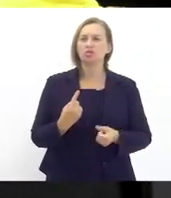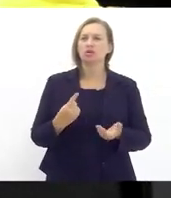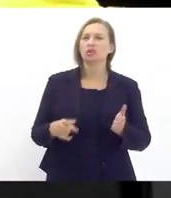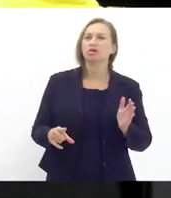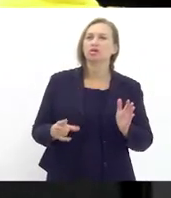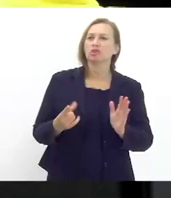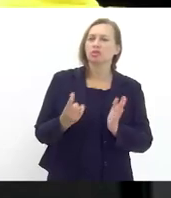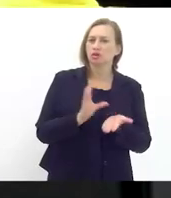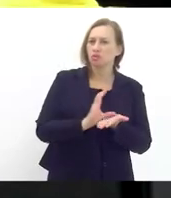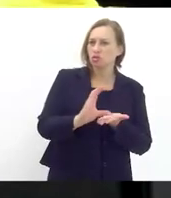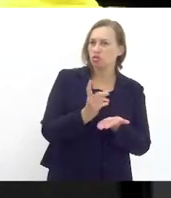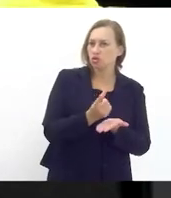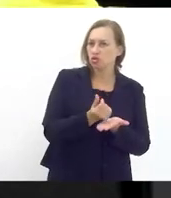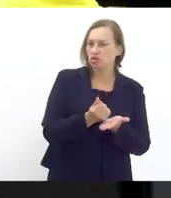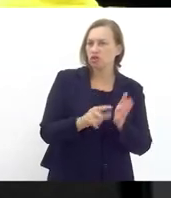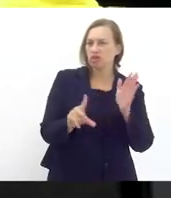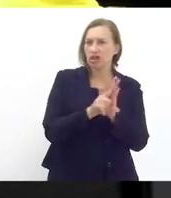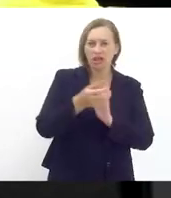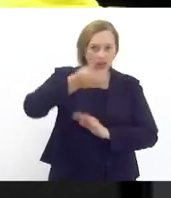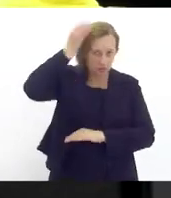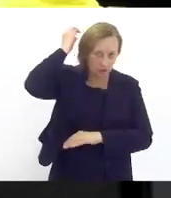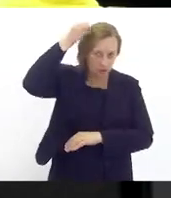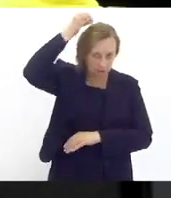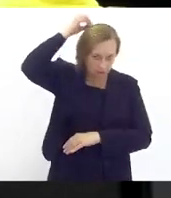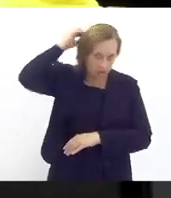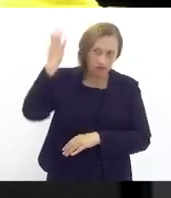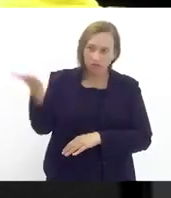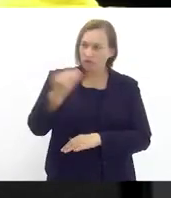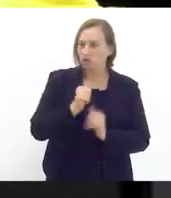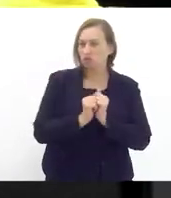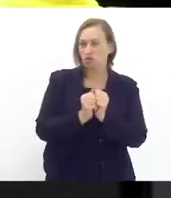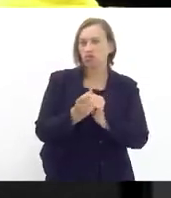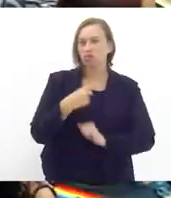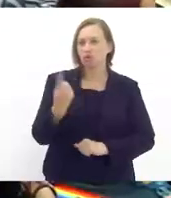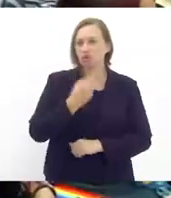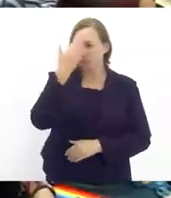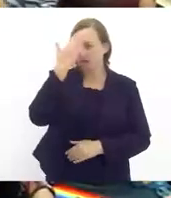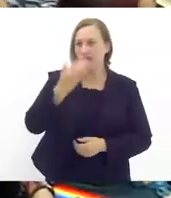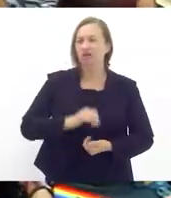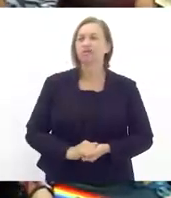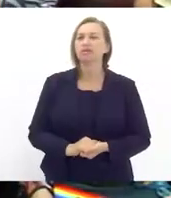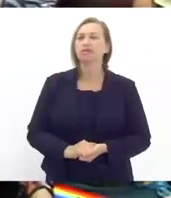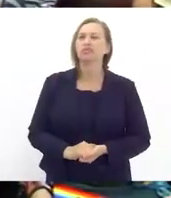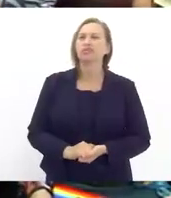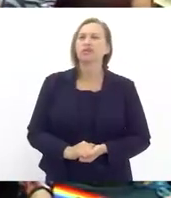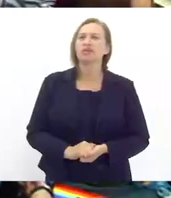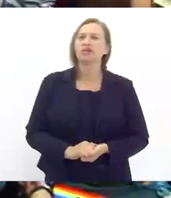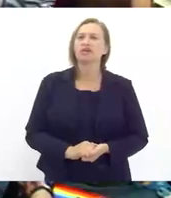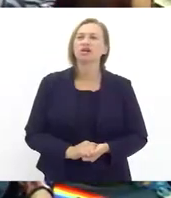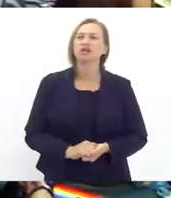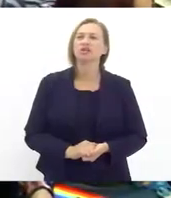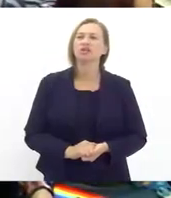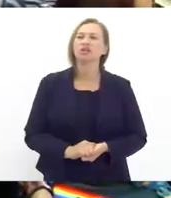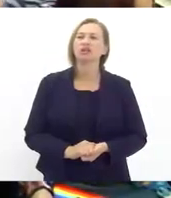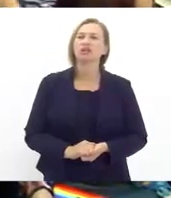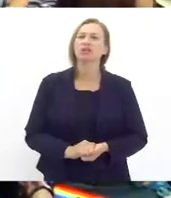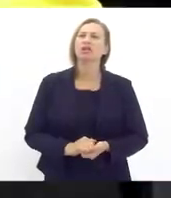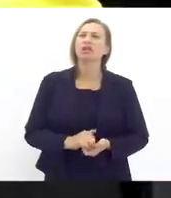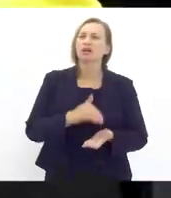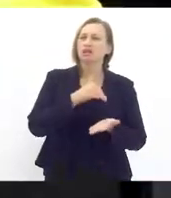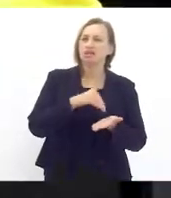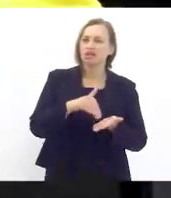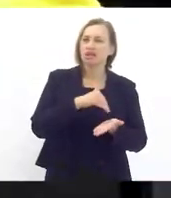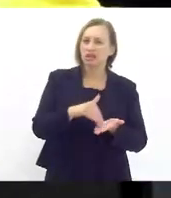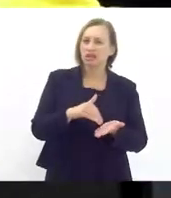Lei Paulo Gustavo na cidade de Caxias vem com a gente gente por favor tá obrigada já chega a secretária